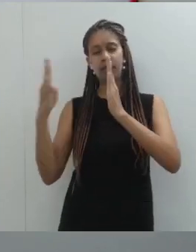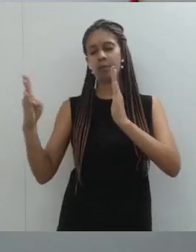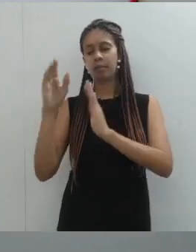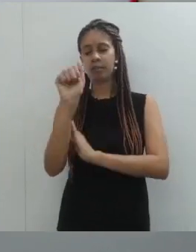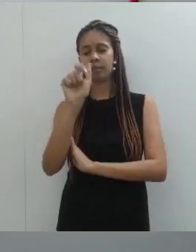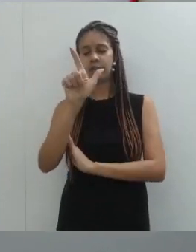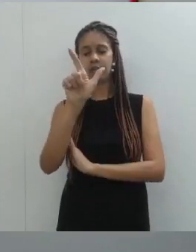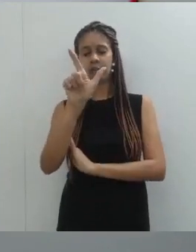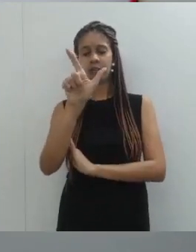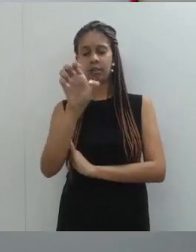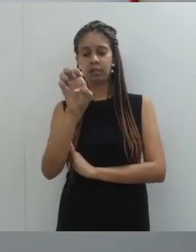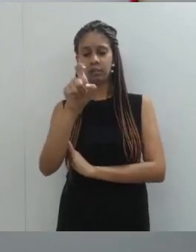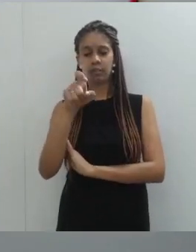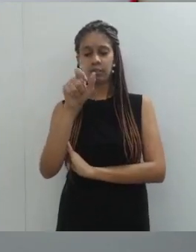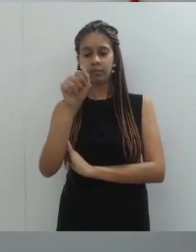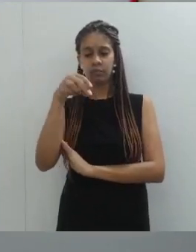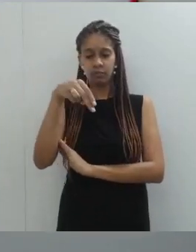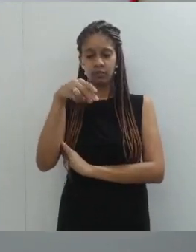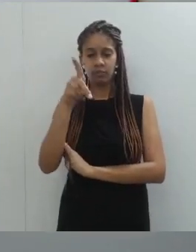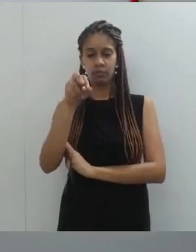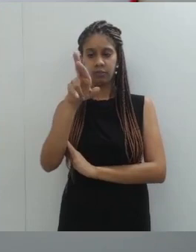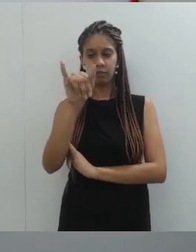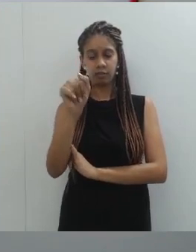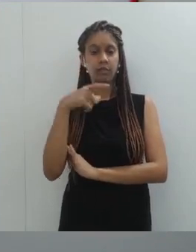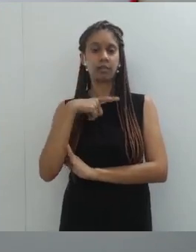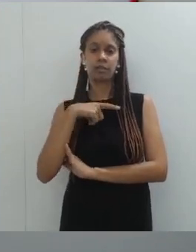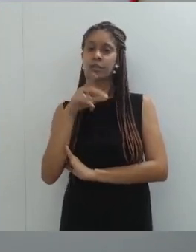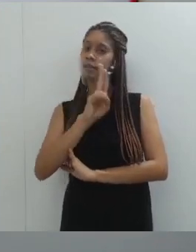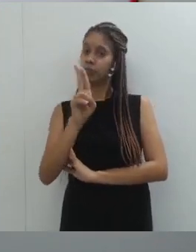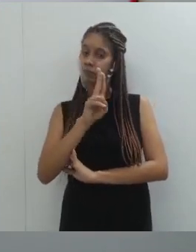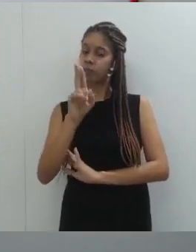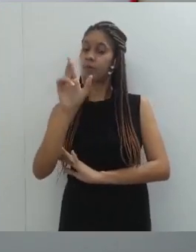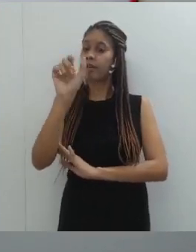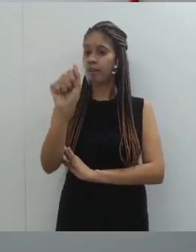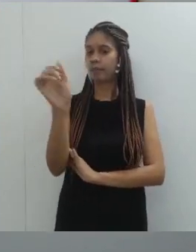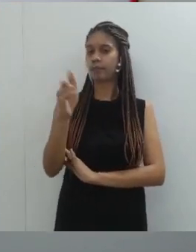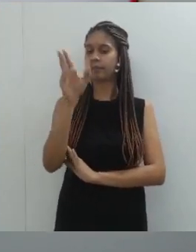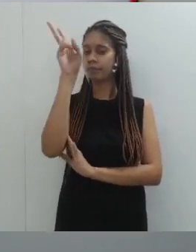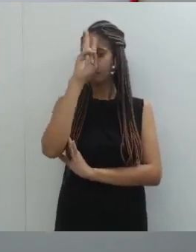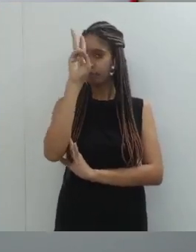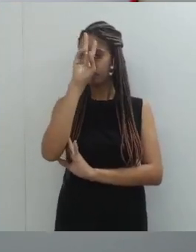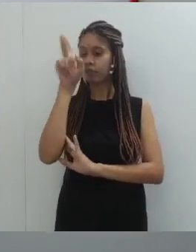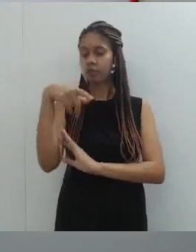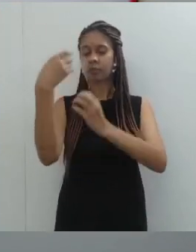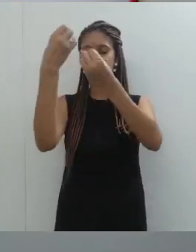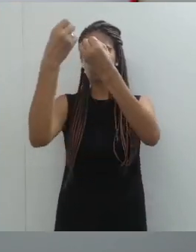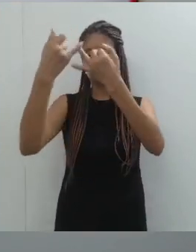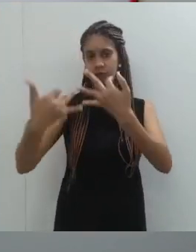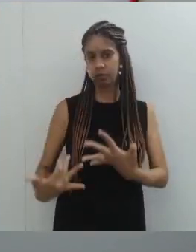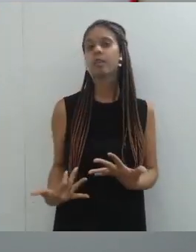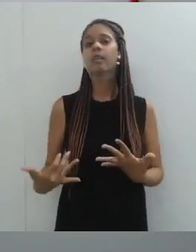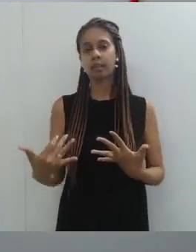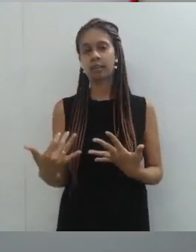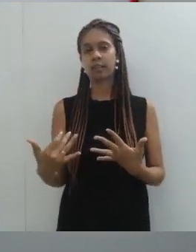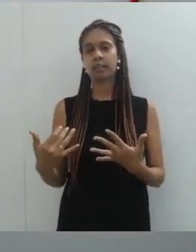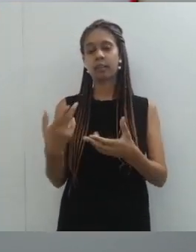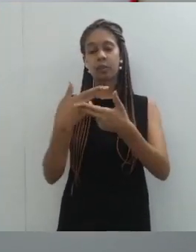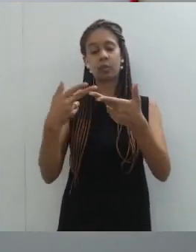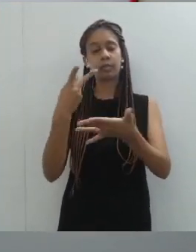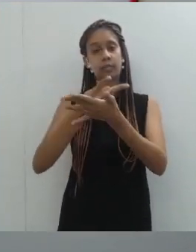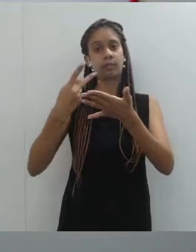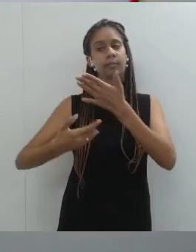A História, a narrativa. Tá? Então, história é uma narrativa de fatos do